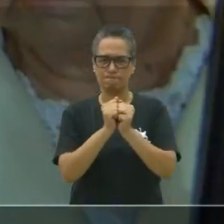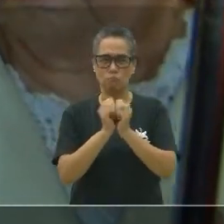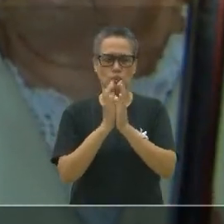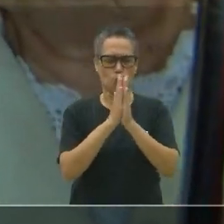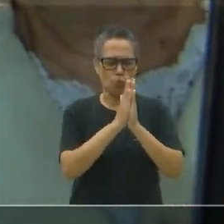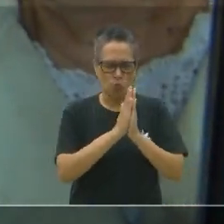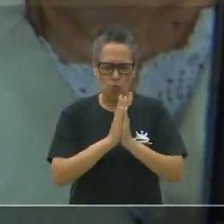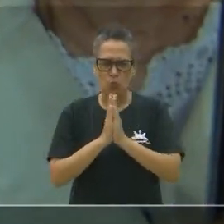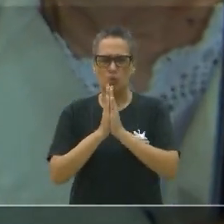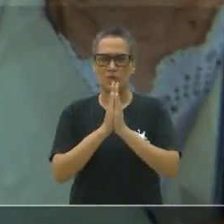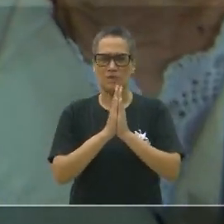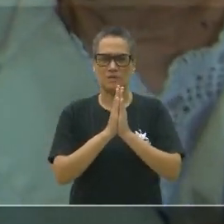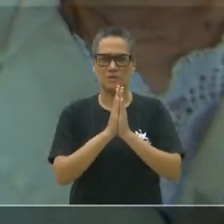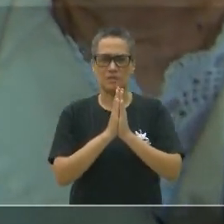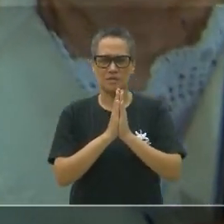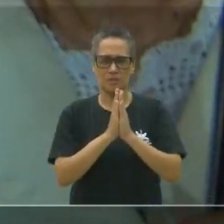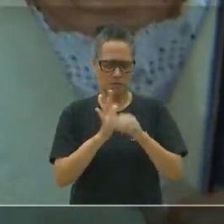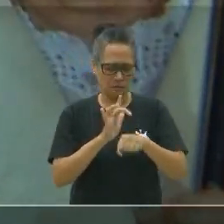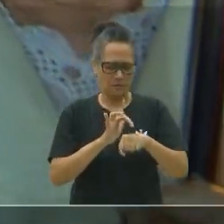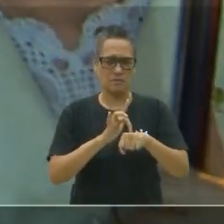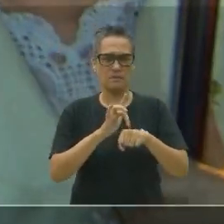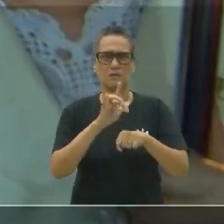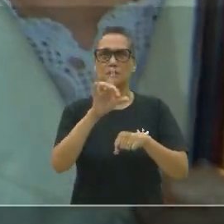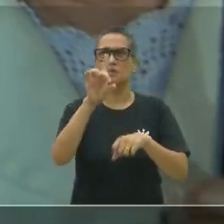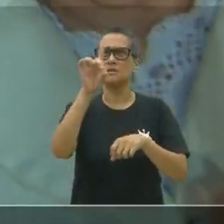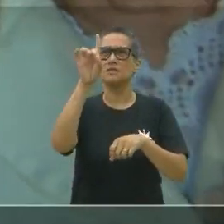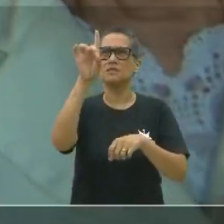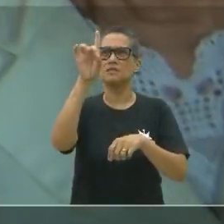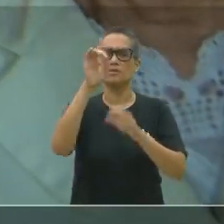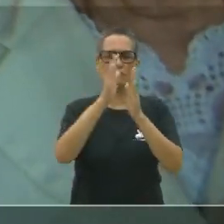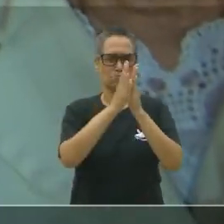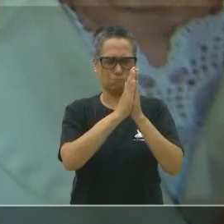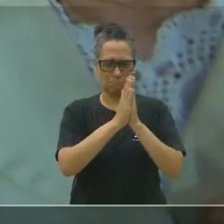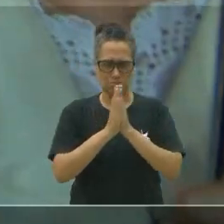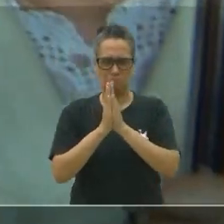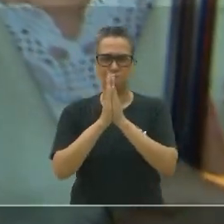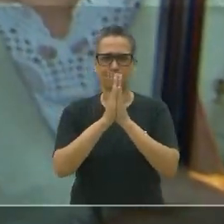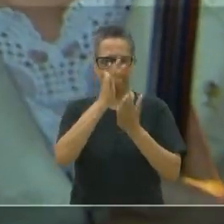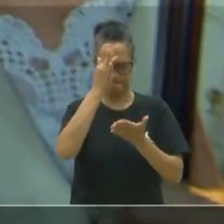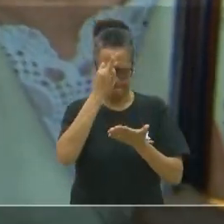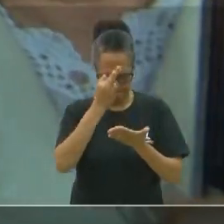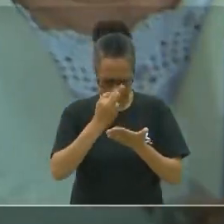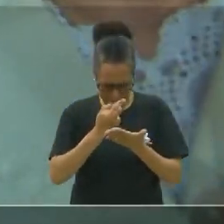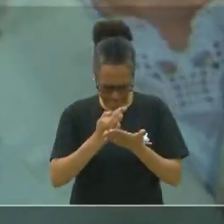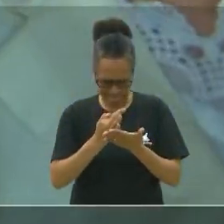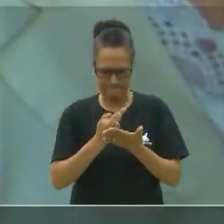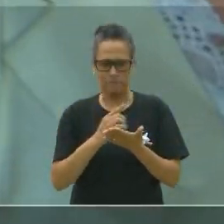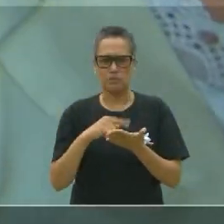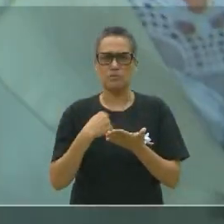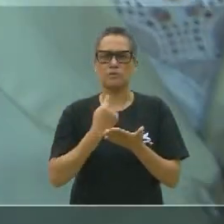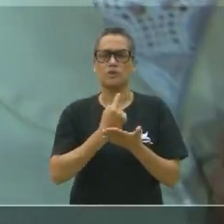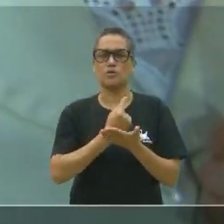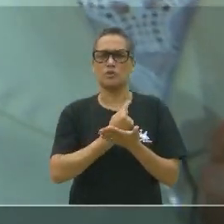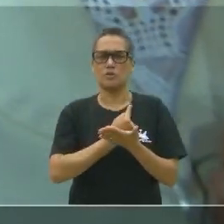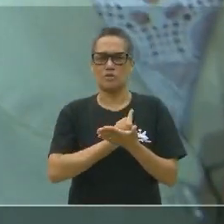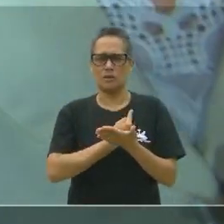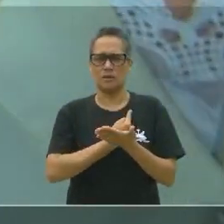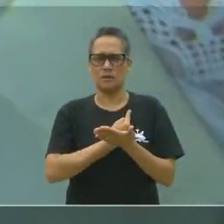coração de Deus, porque nós oramos com fé, nós estamos movidos em fé.